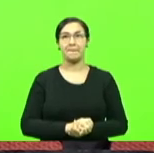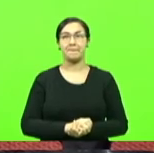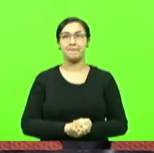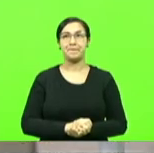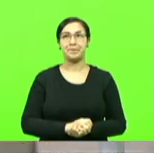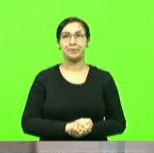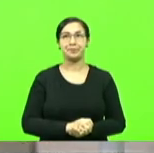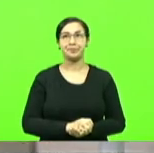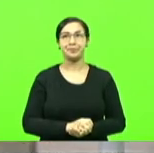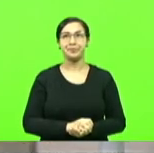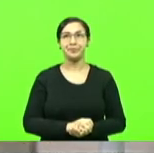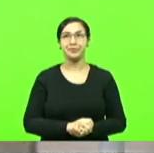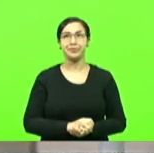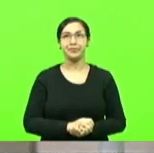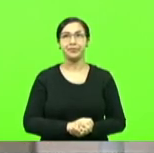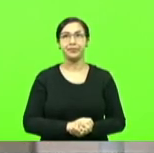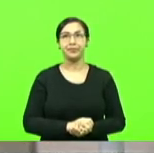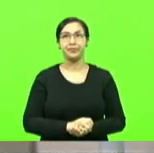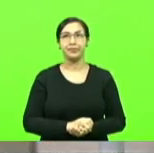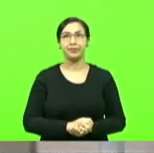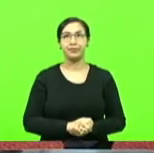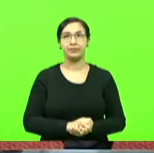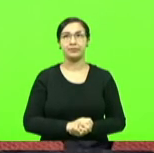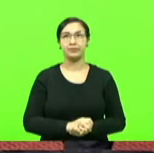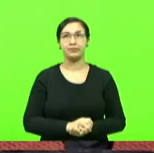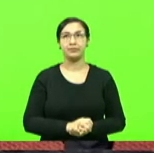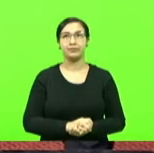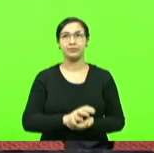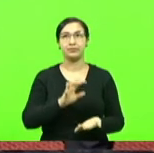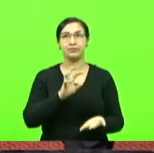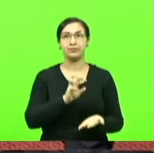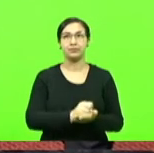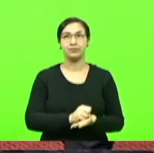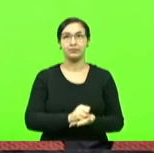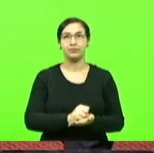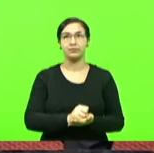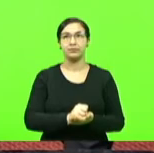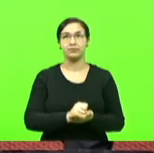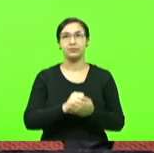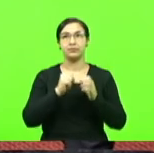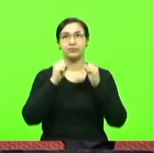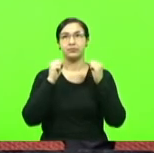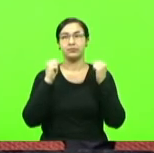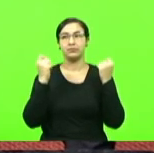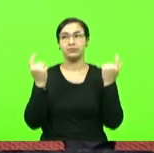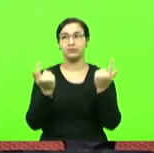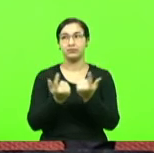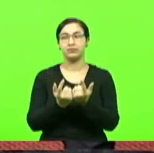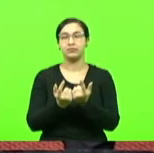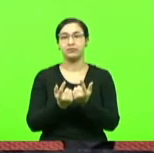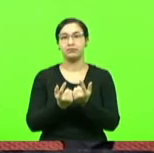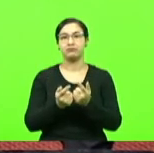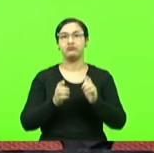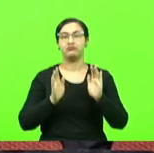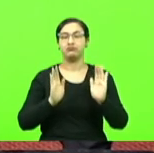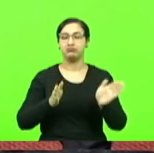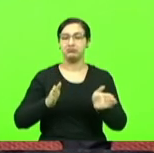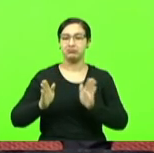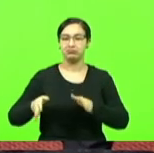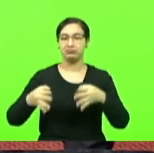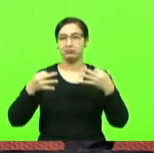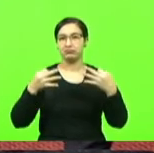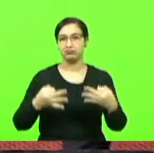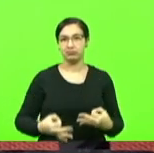Mais 30 segundos para concluir, deputado. Apenas para deixar registrado aqui nessa casa, que foi uma convenção ordeira, e a Igreja do Evangelho